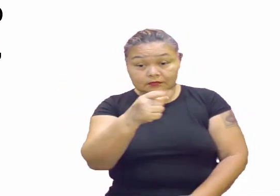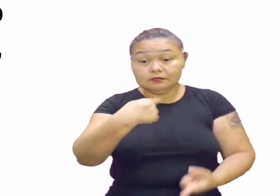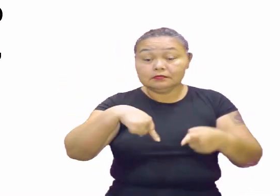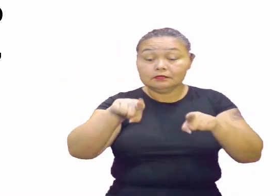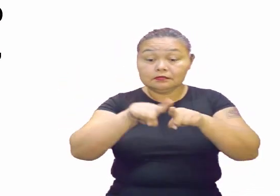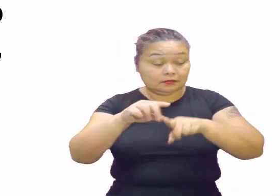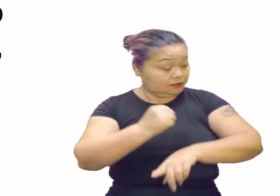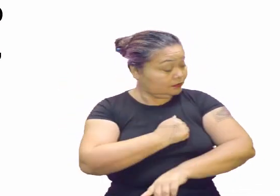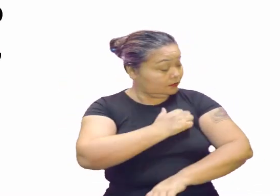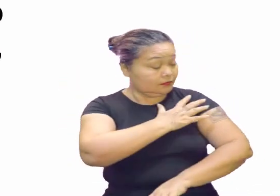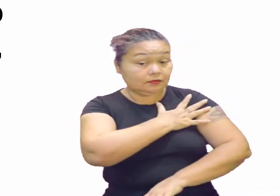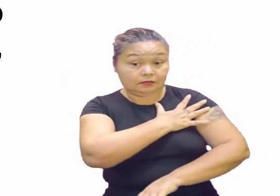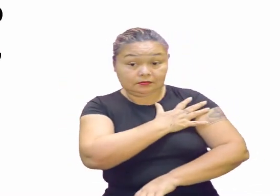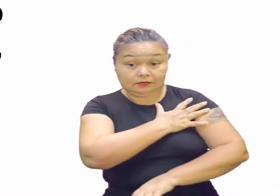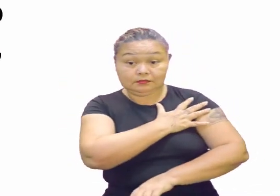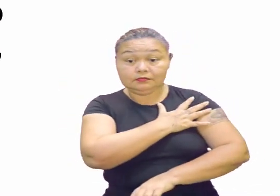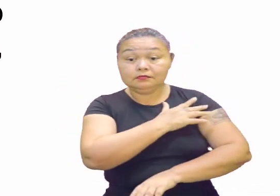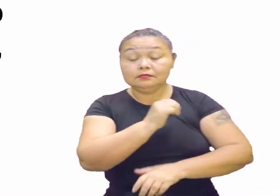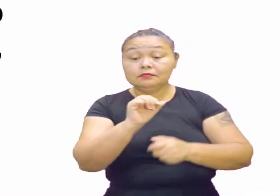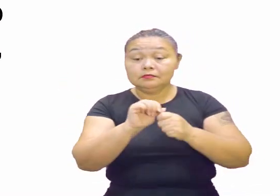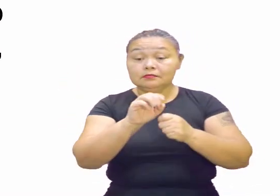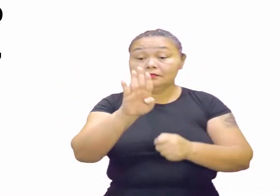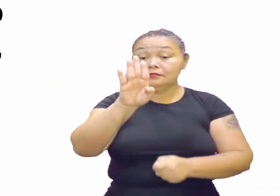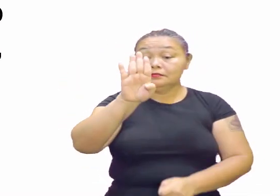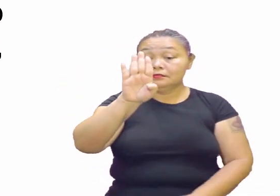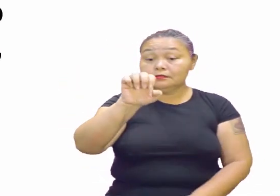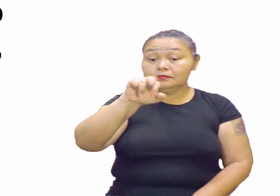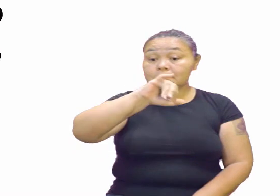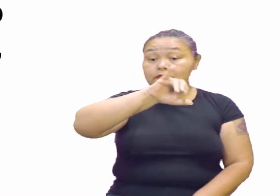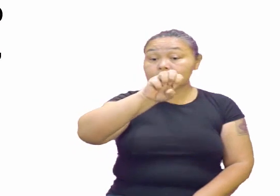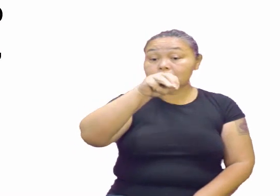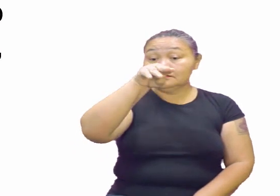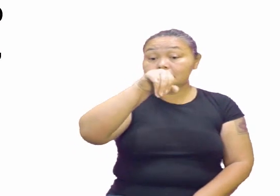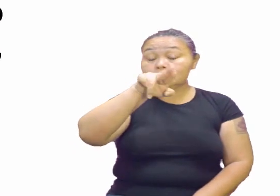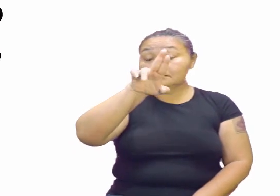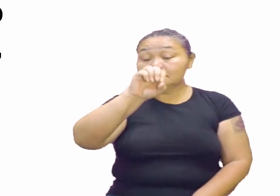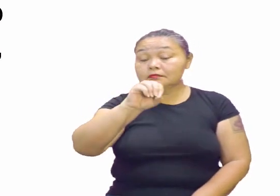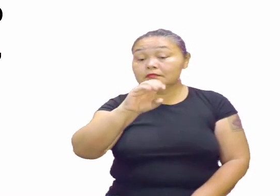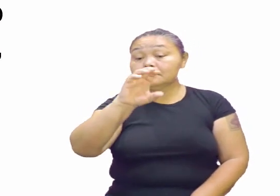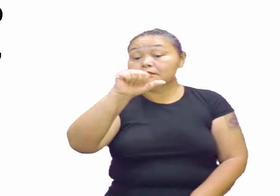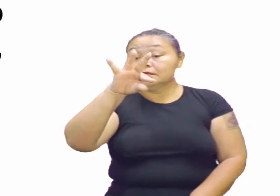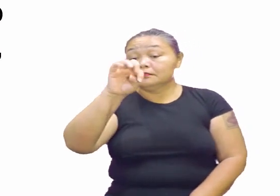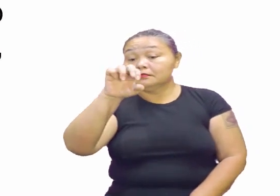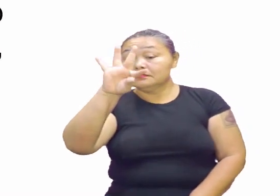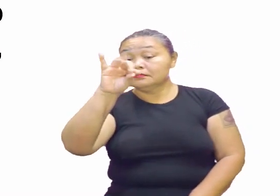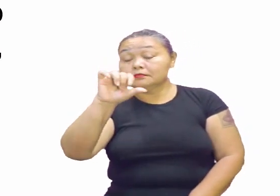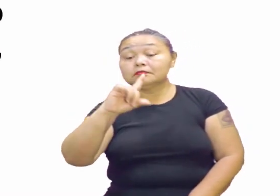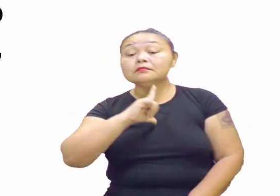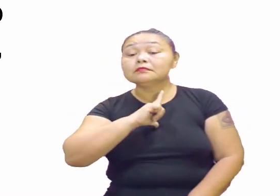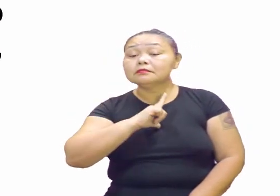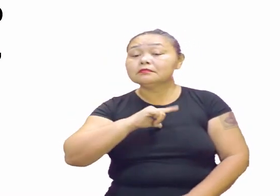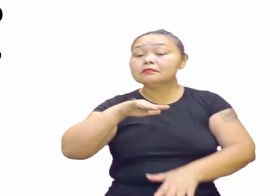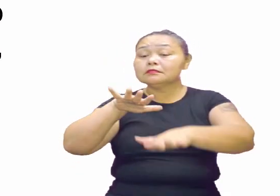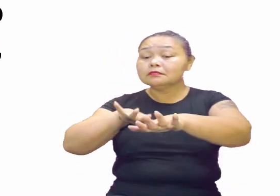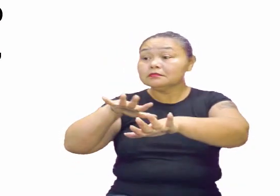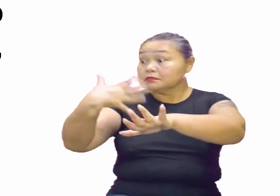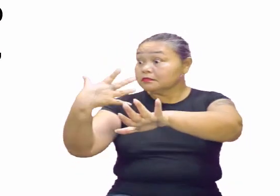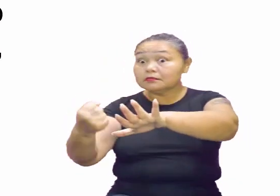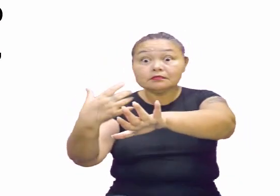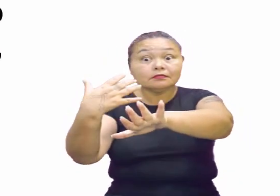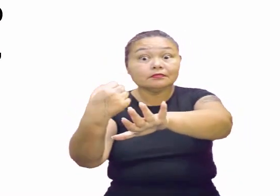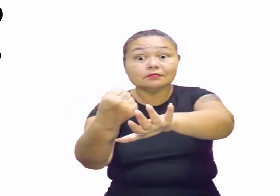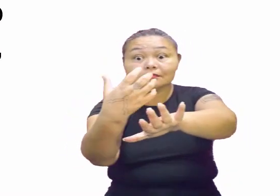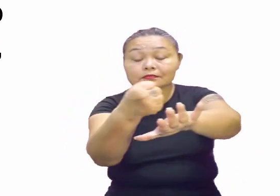Academia Militar por Benjamin Constant, e os cadentes vão aceitar